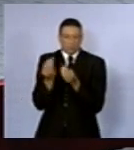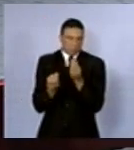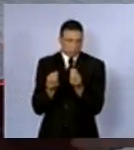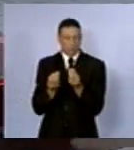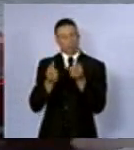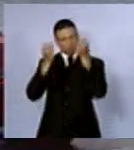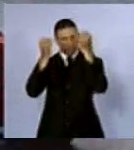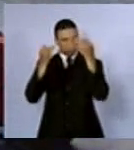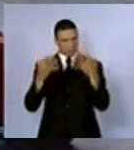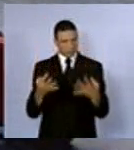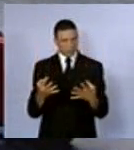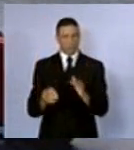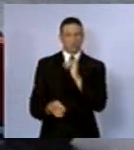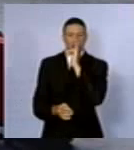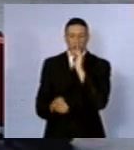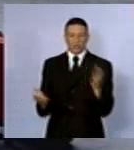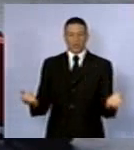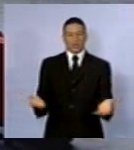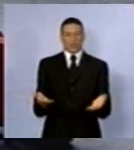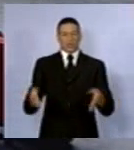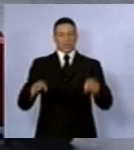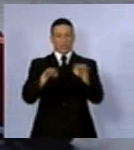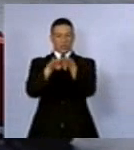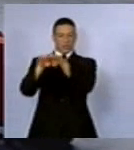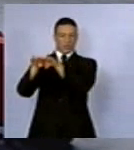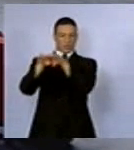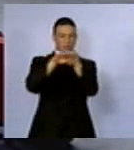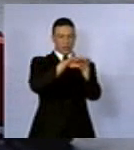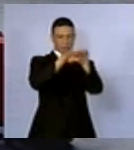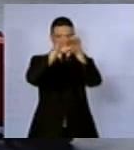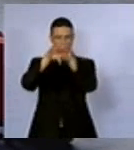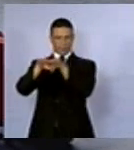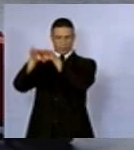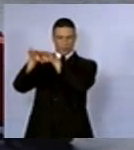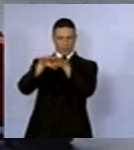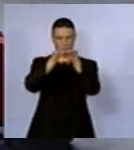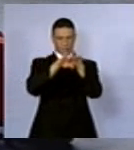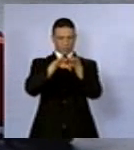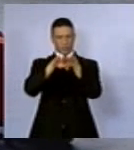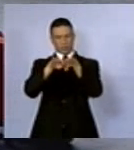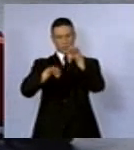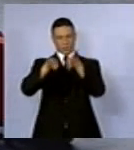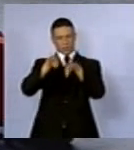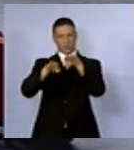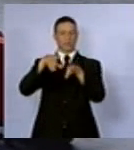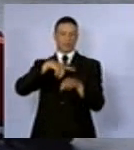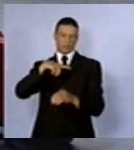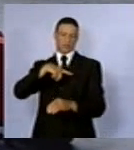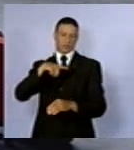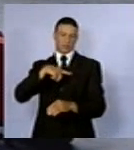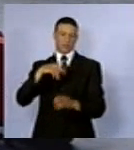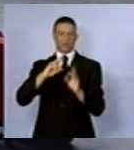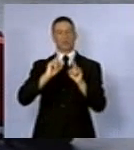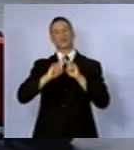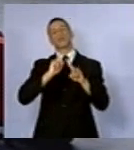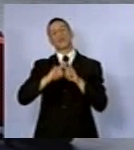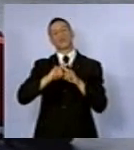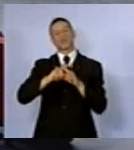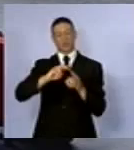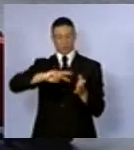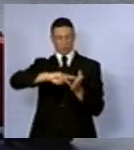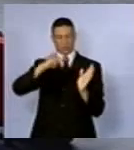nós hoje temos um equilíbrio. Nós hoje temos um equilíbrio porque existe uma definição de